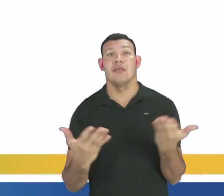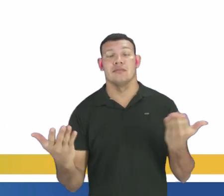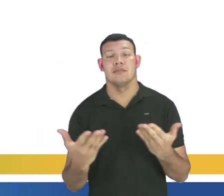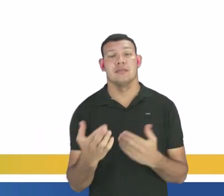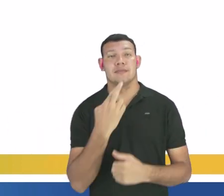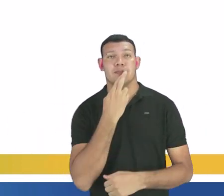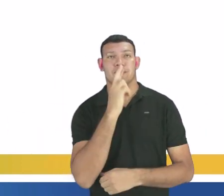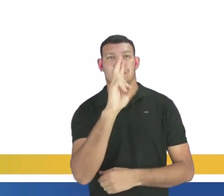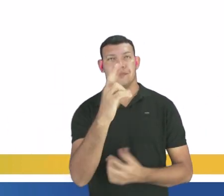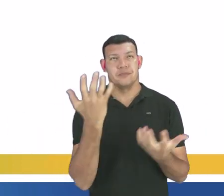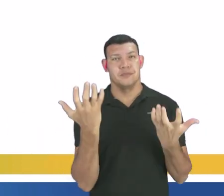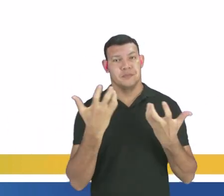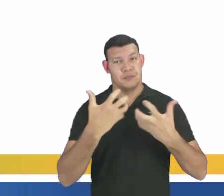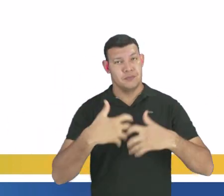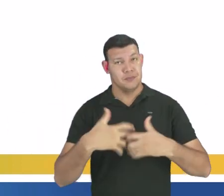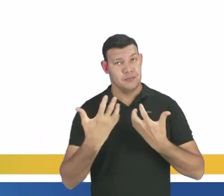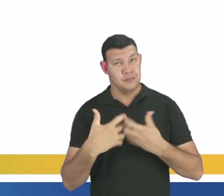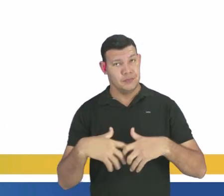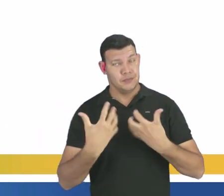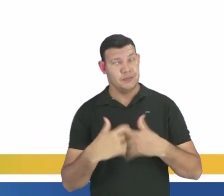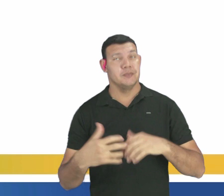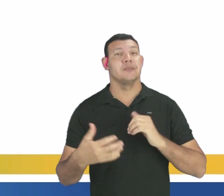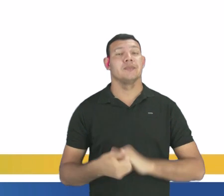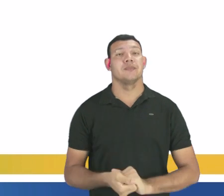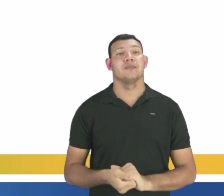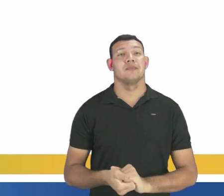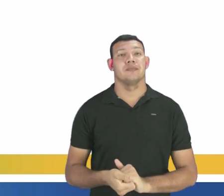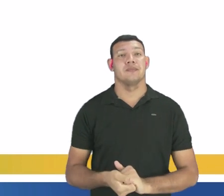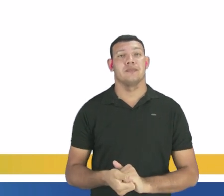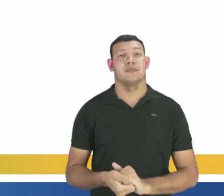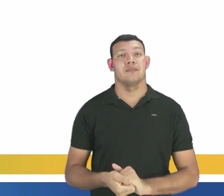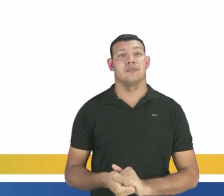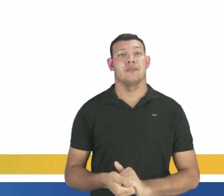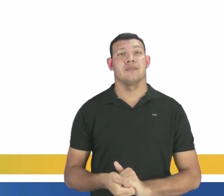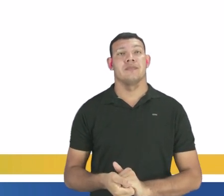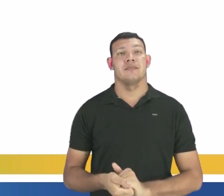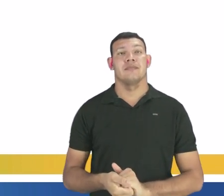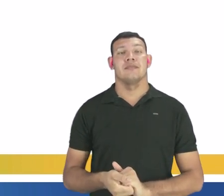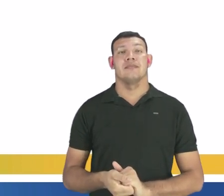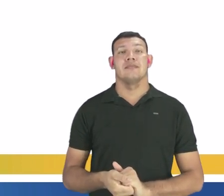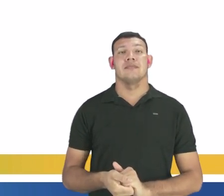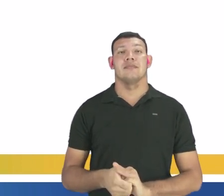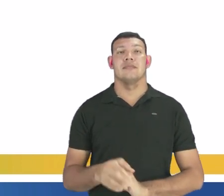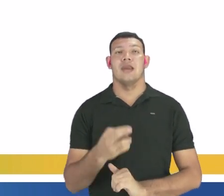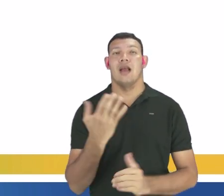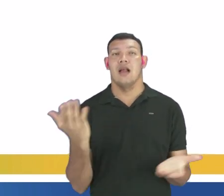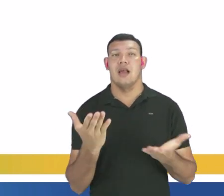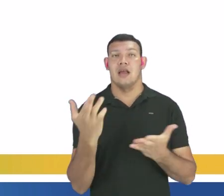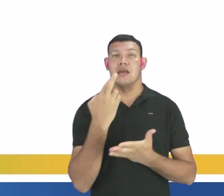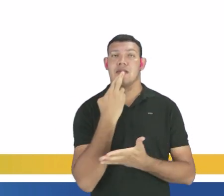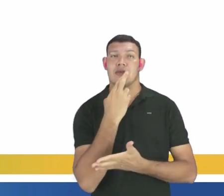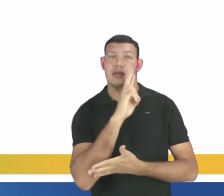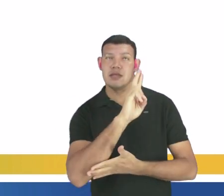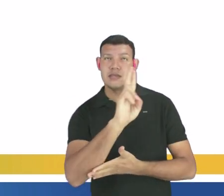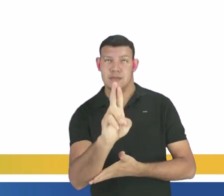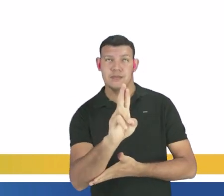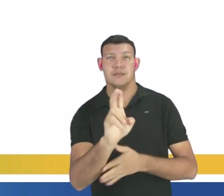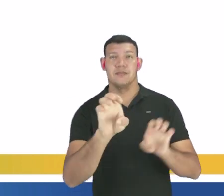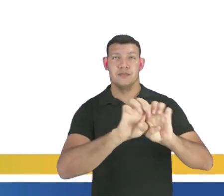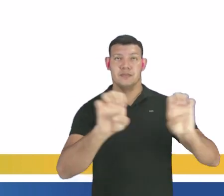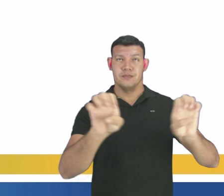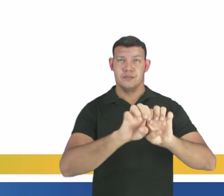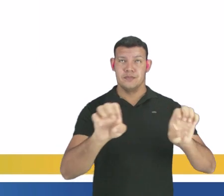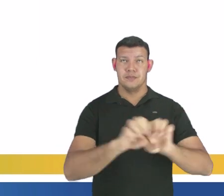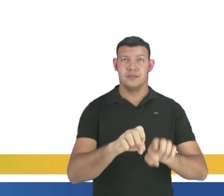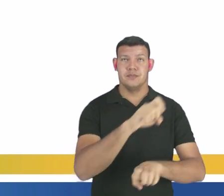complexas. Para resolver a equação algébrica x ao quadrado menos 2x mais 2 igual a 0,